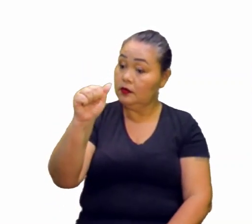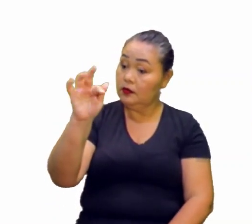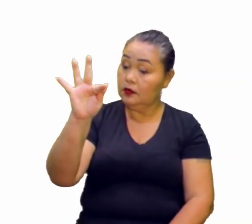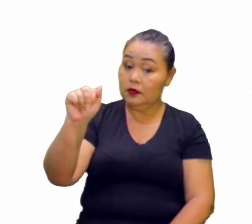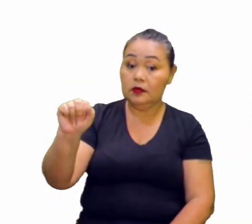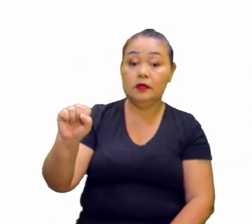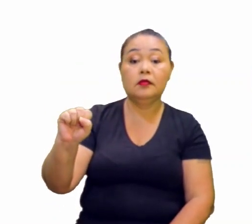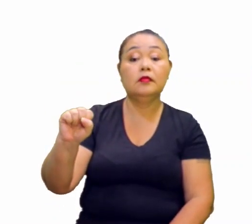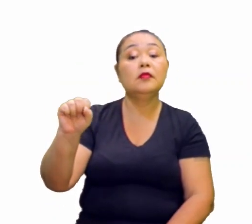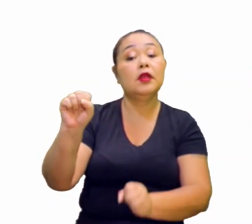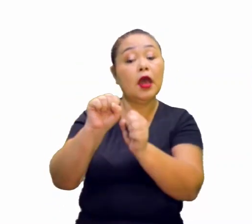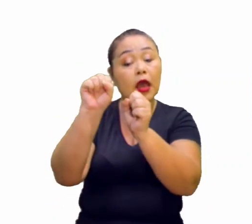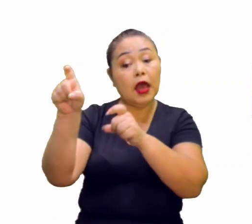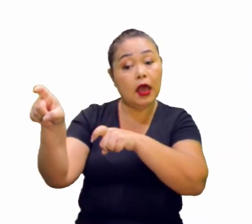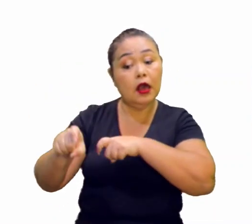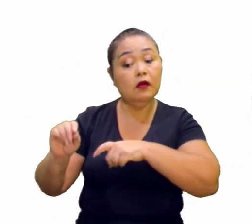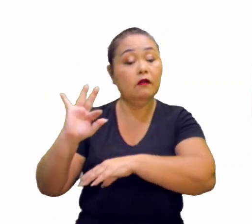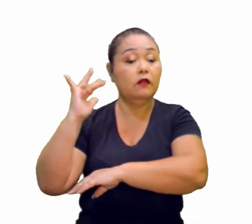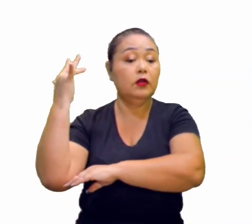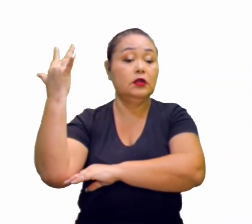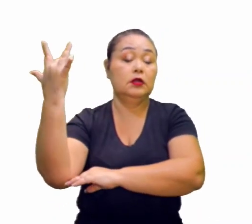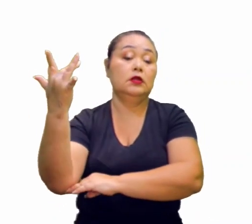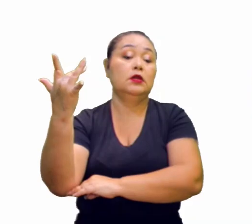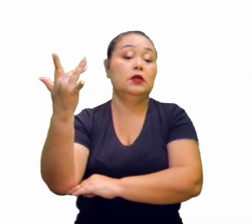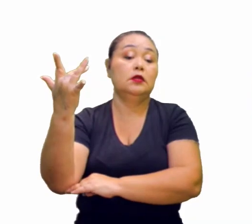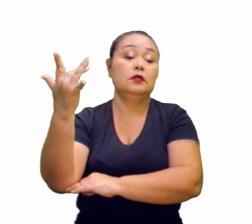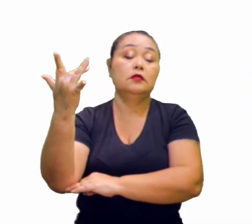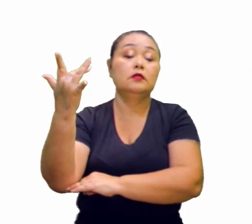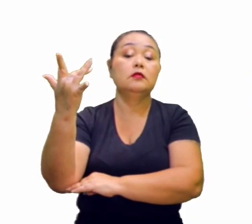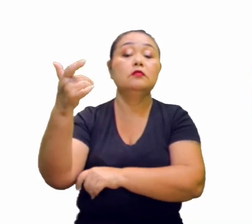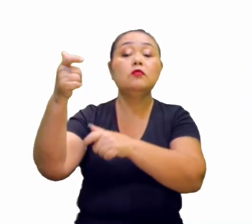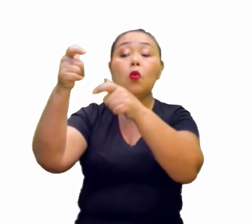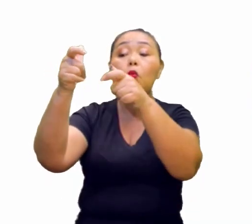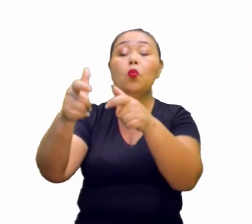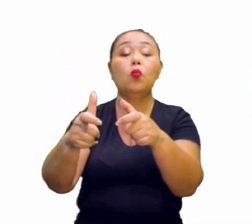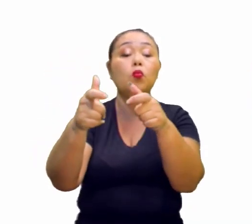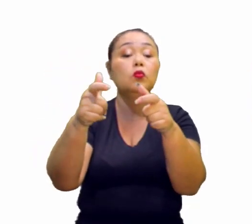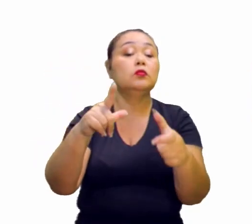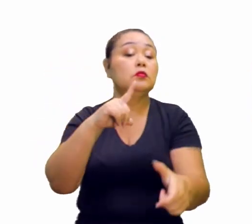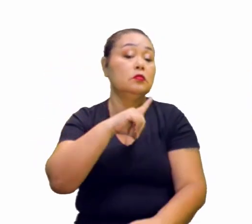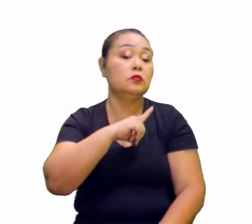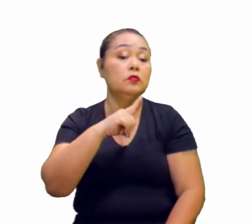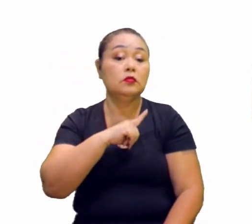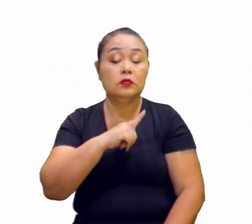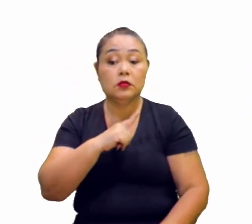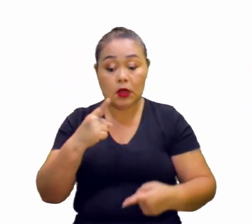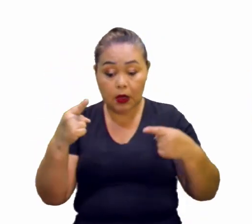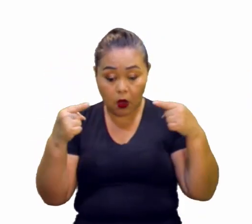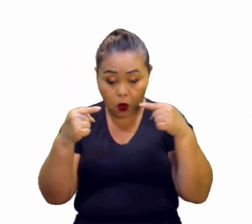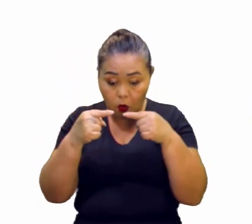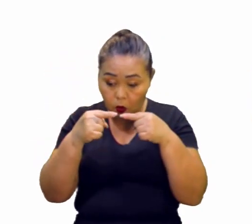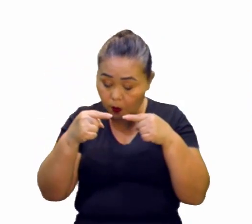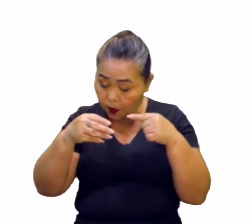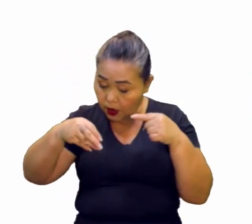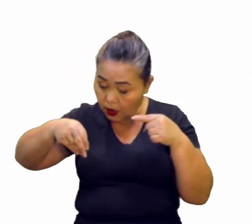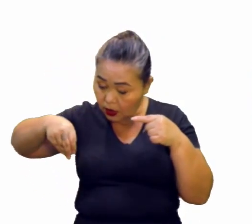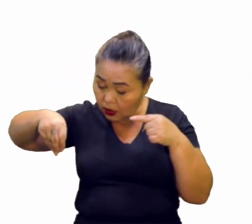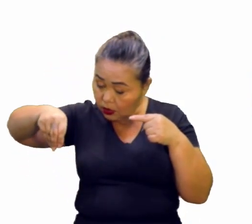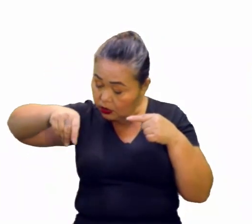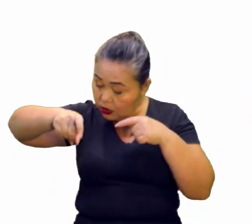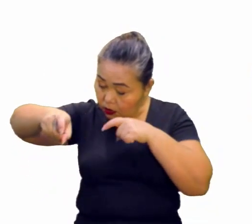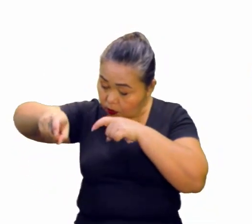a gente tem aí os sistemas agroflorestais, onde você vai ter uma combinação de